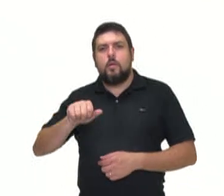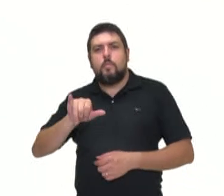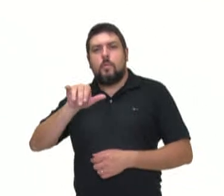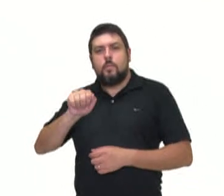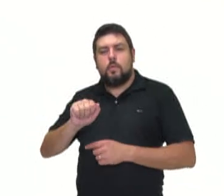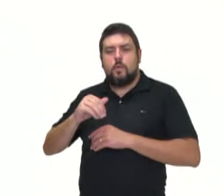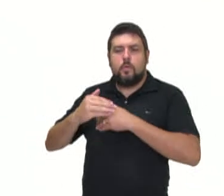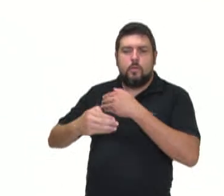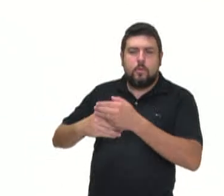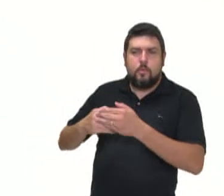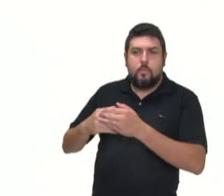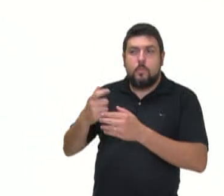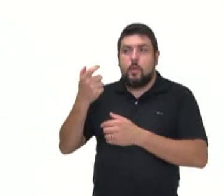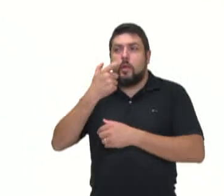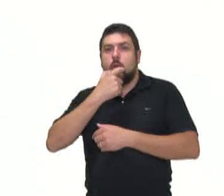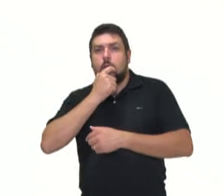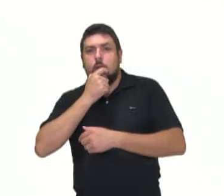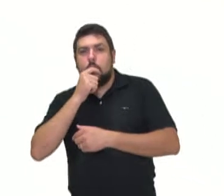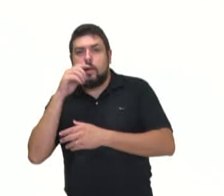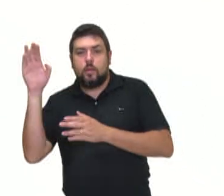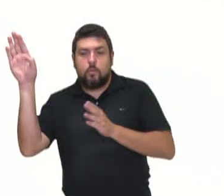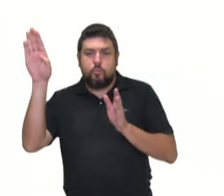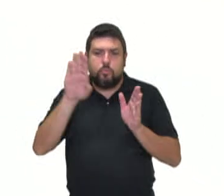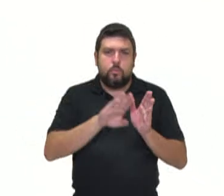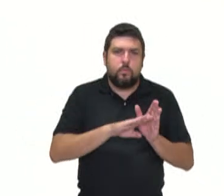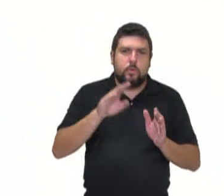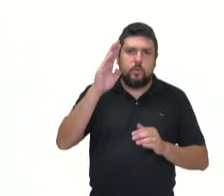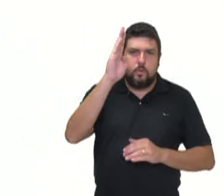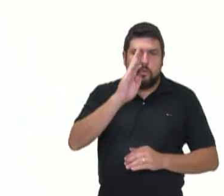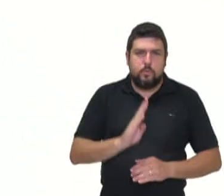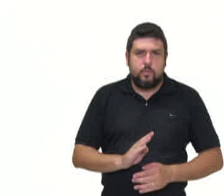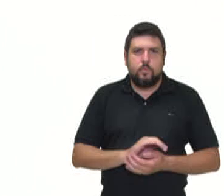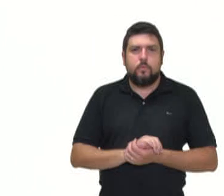Brasil, né? Que a gente lembrou lá na China,